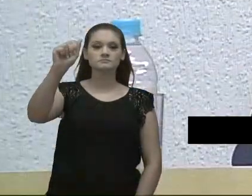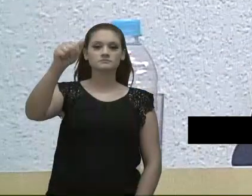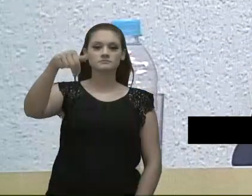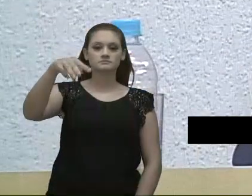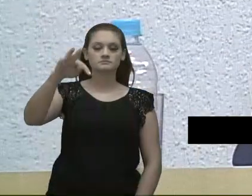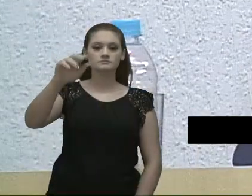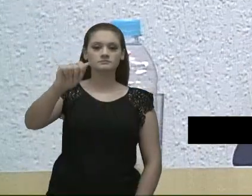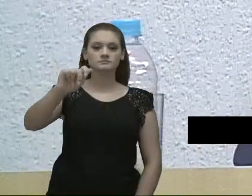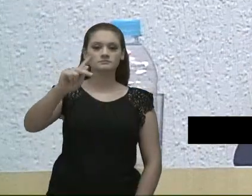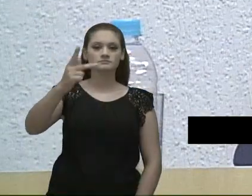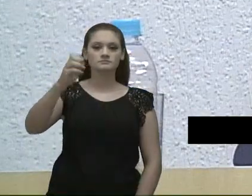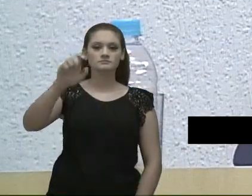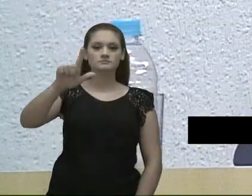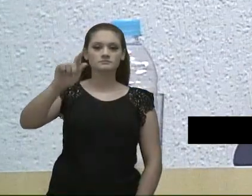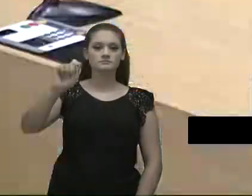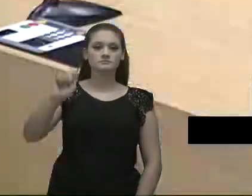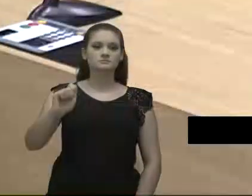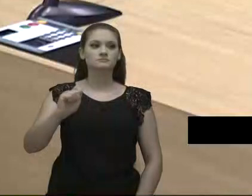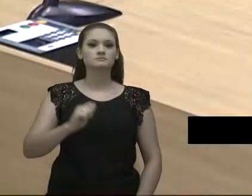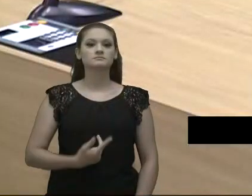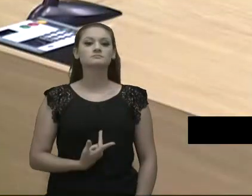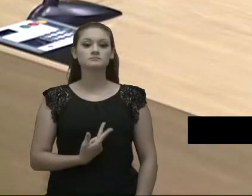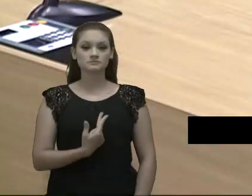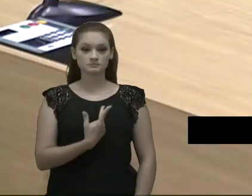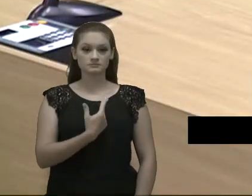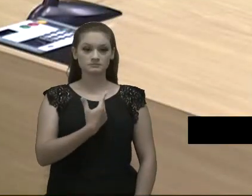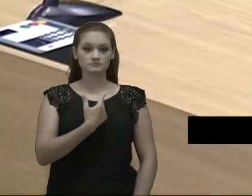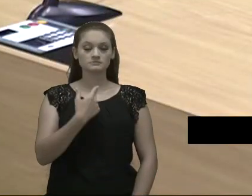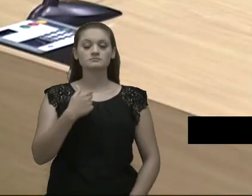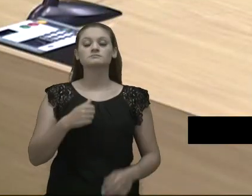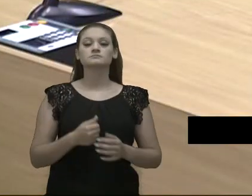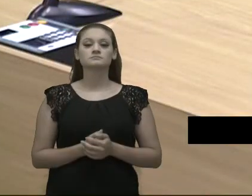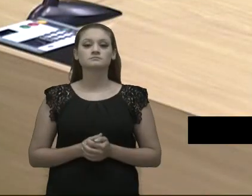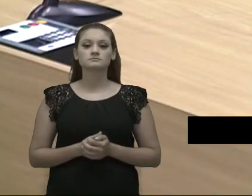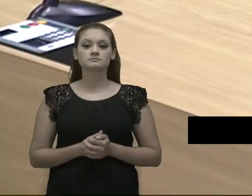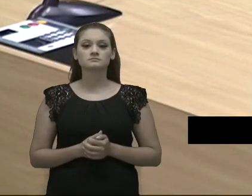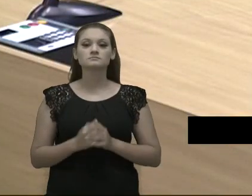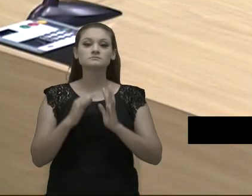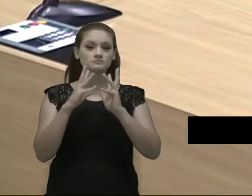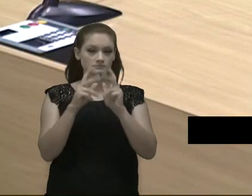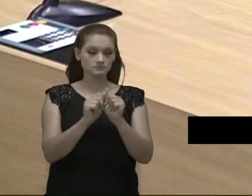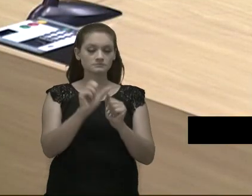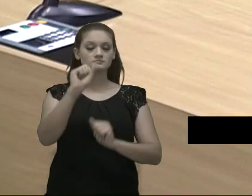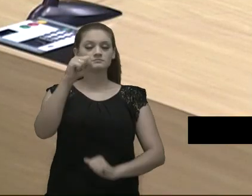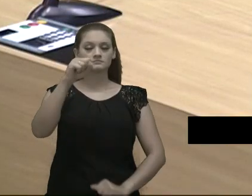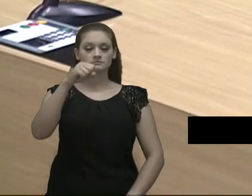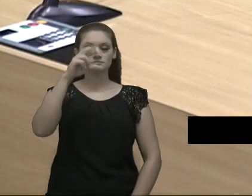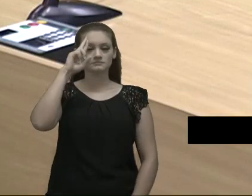tudo? Eu trabalho como cirurgião na UPA Santa Helena. Isso é tudo? Sim, senhor.